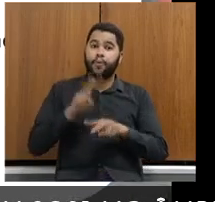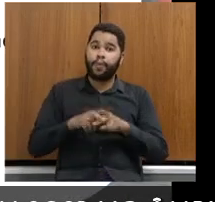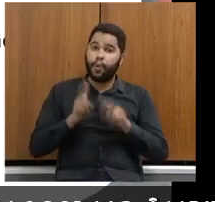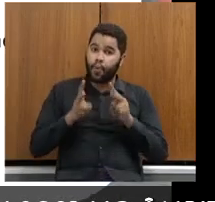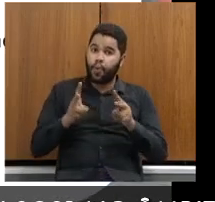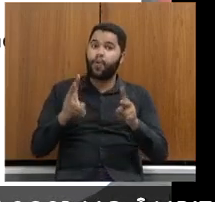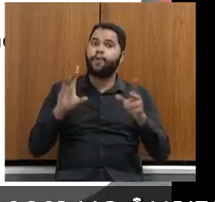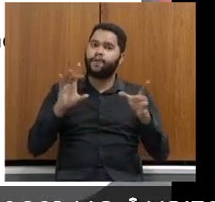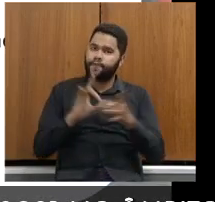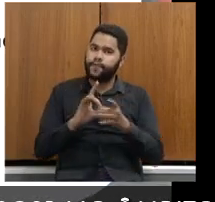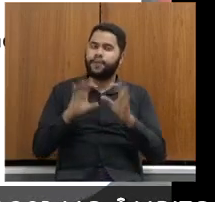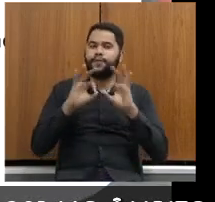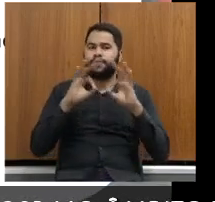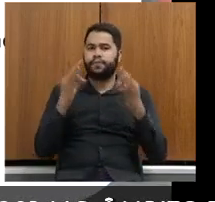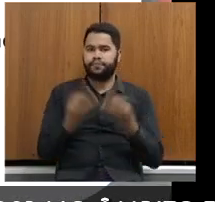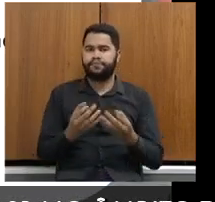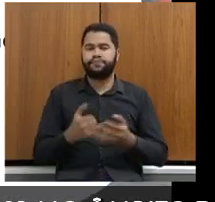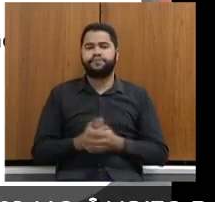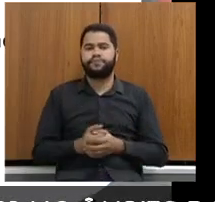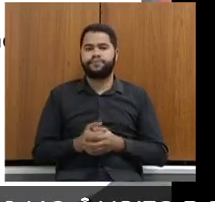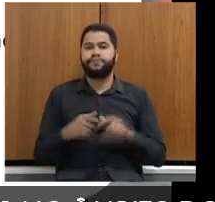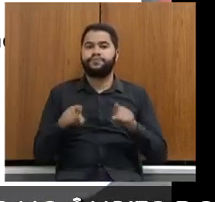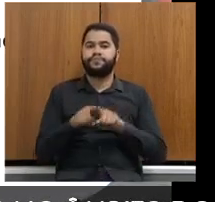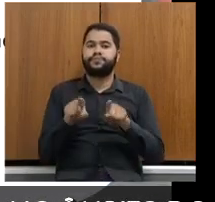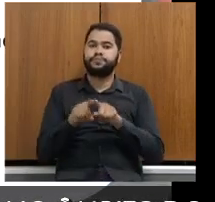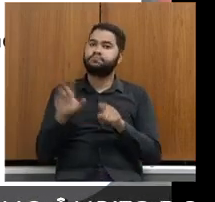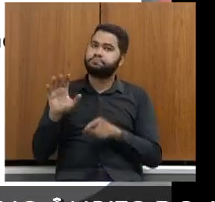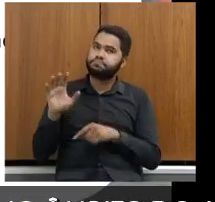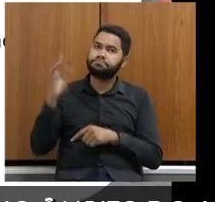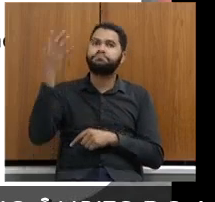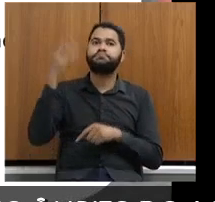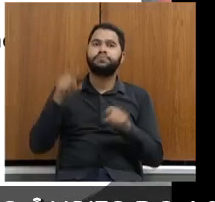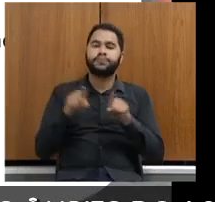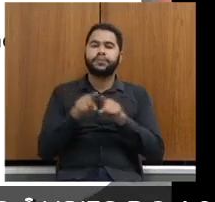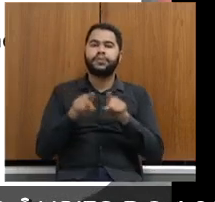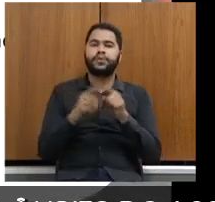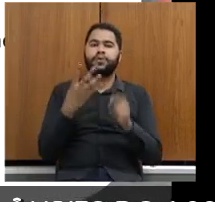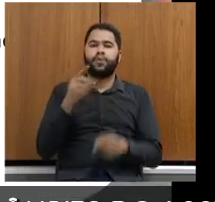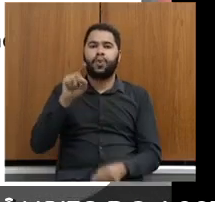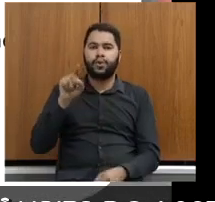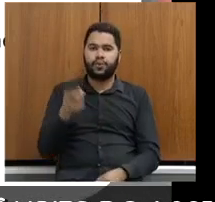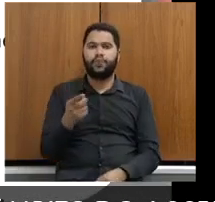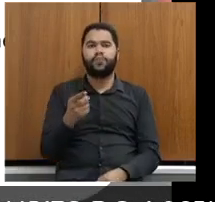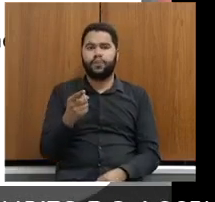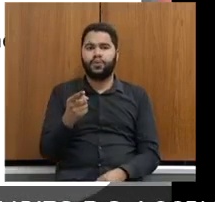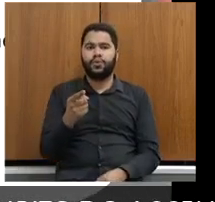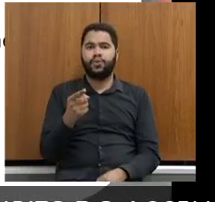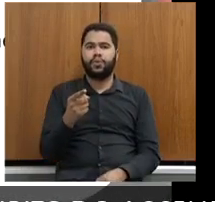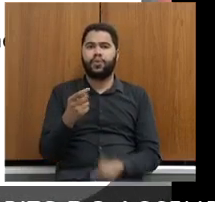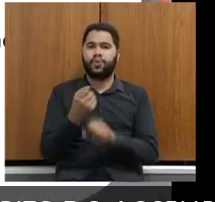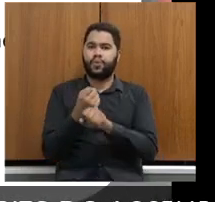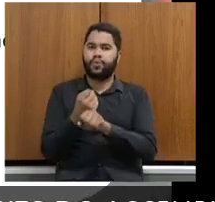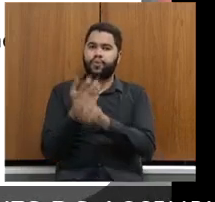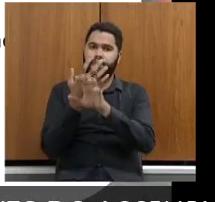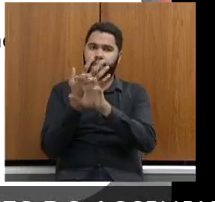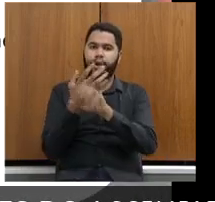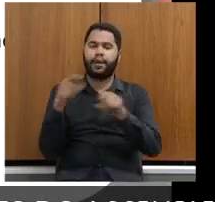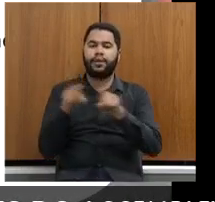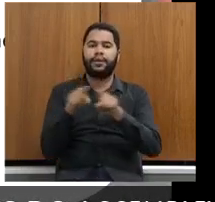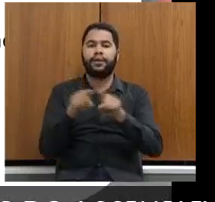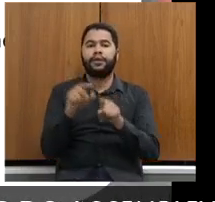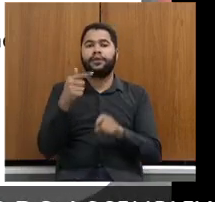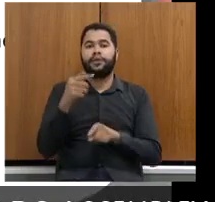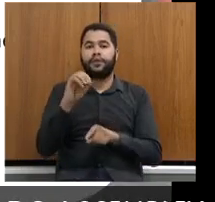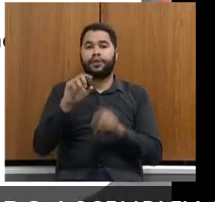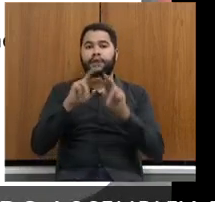não tivesse o vínculo né com a família dele foram realizados aproximadamente também quatro mil vídeo vídeo audiências 70